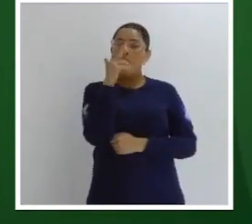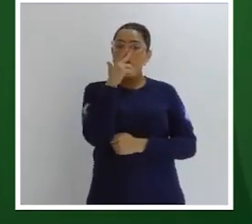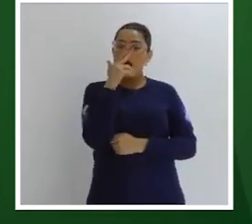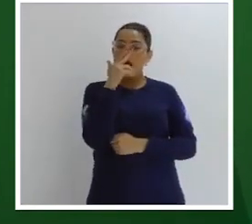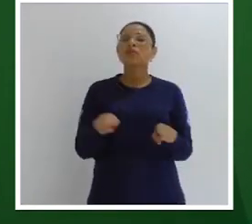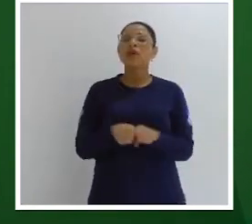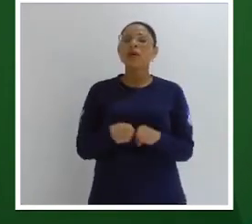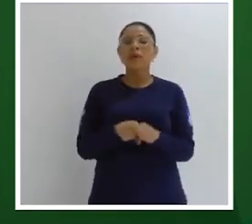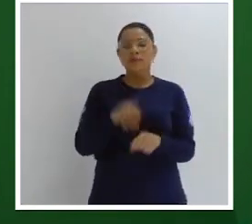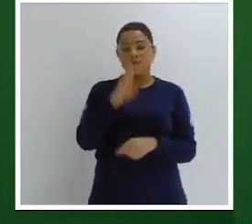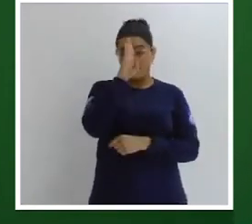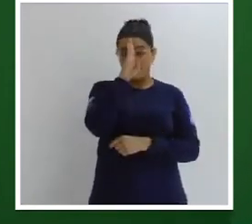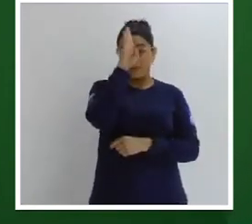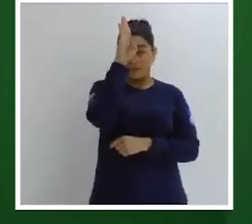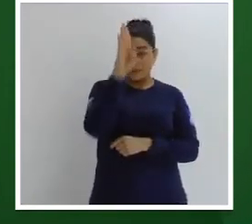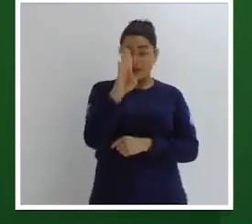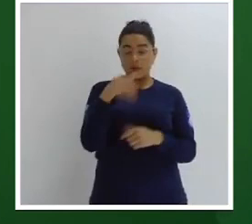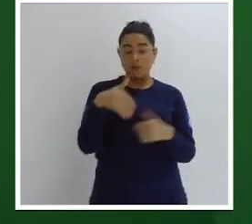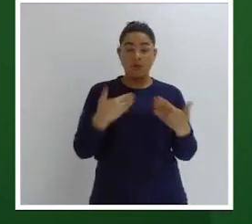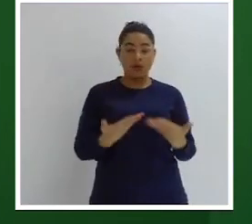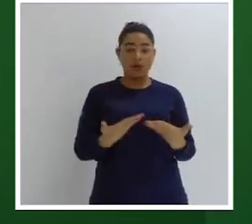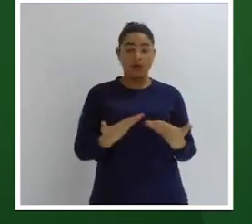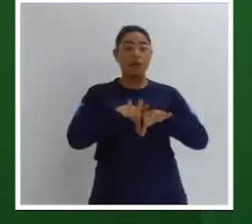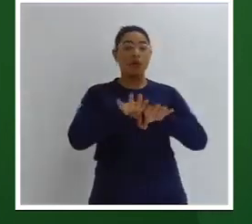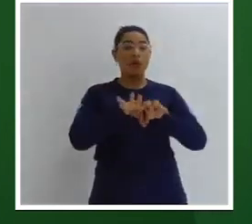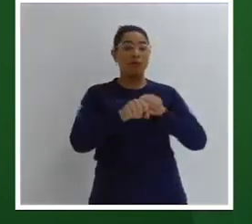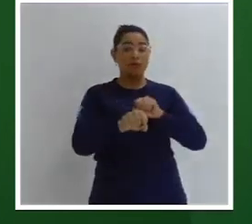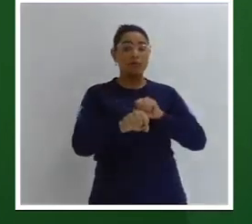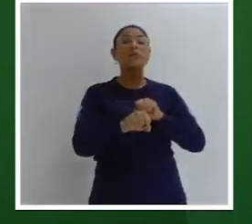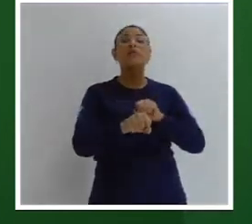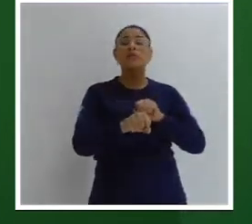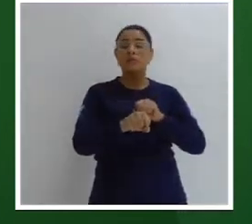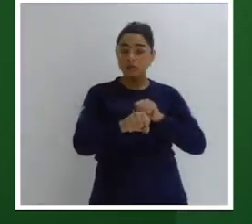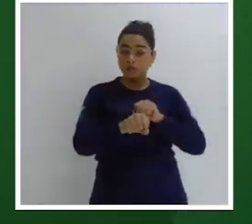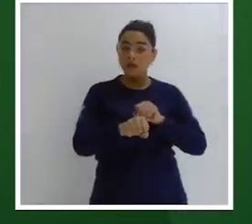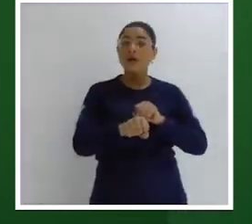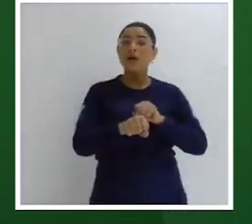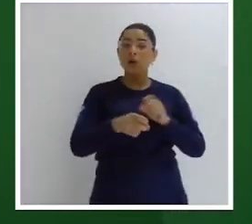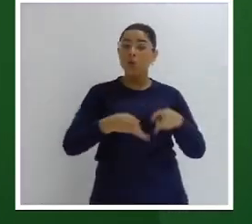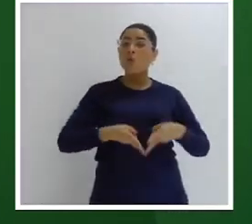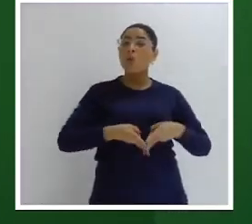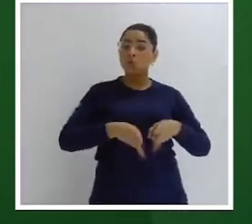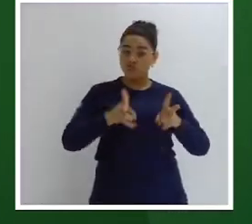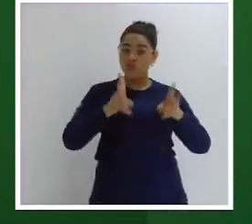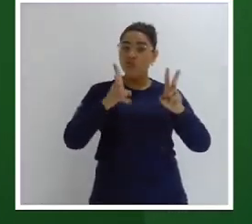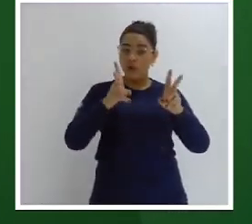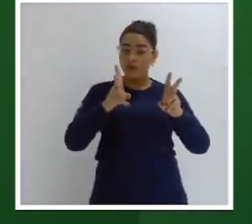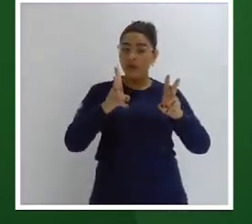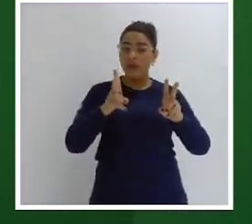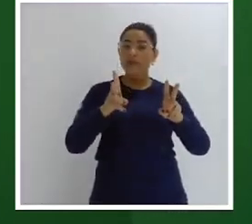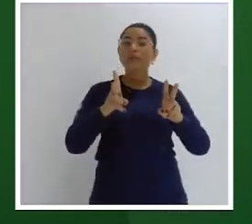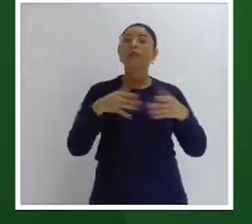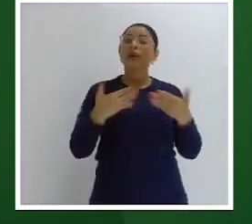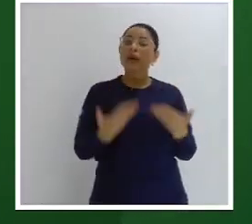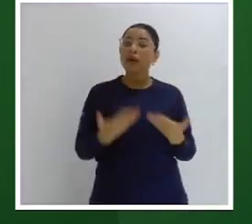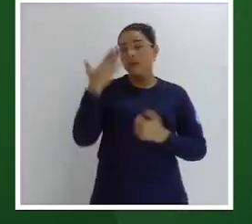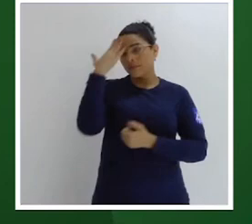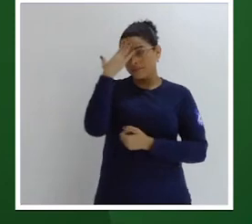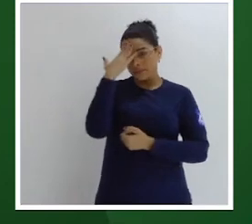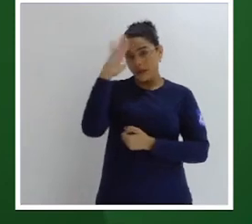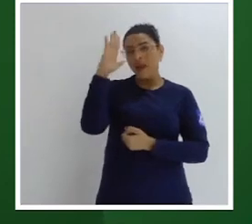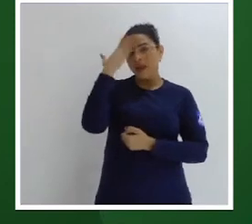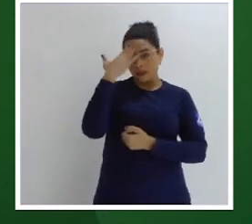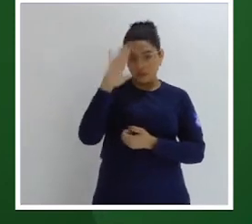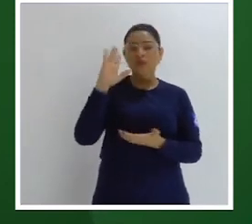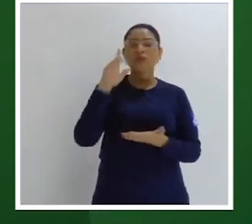são fundamental quando se fala da formação continuada E aí eu entendo realmente que